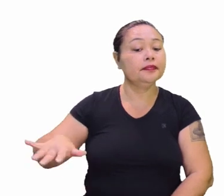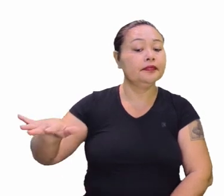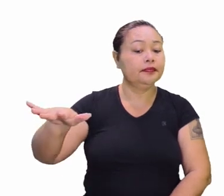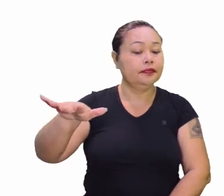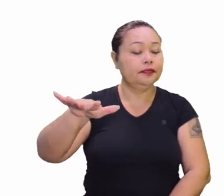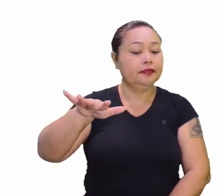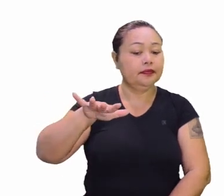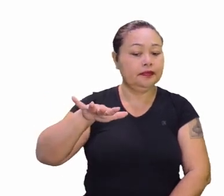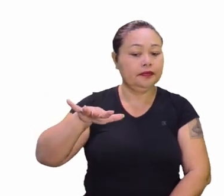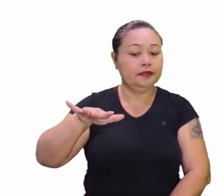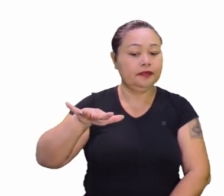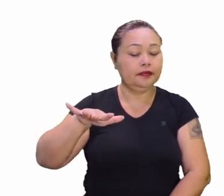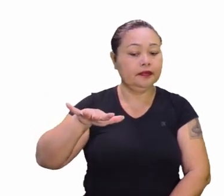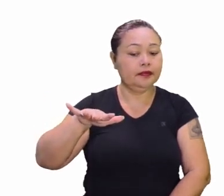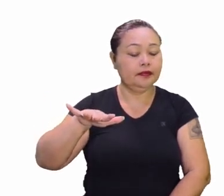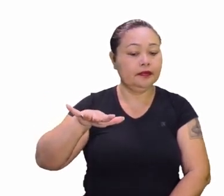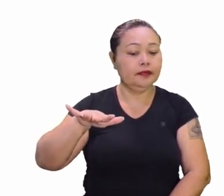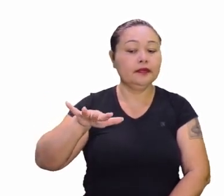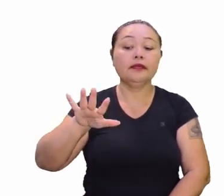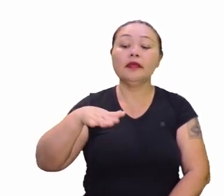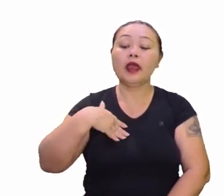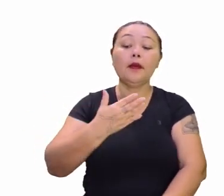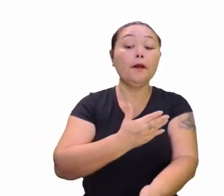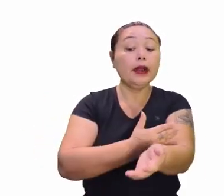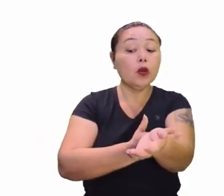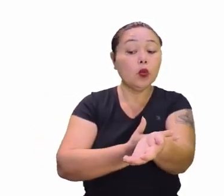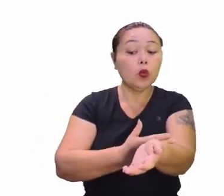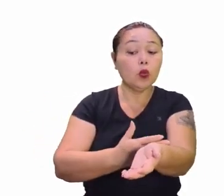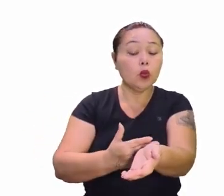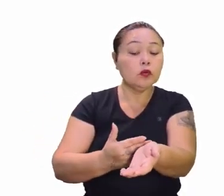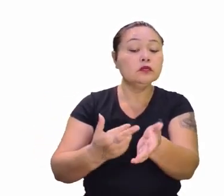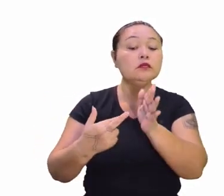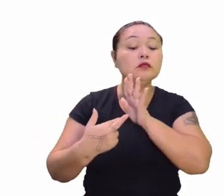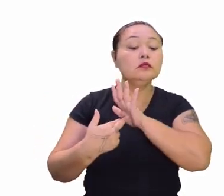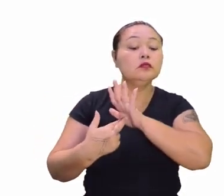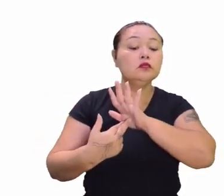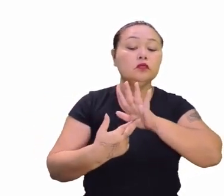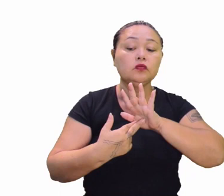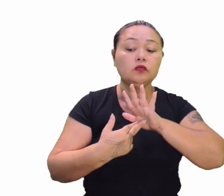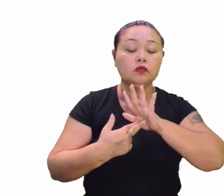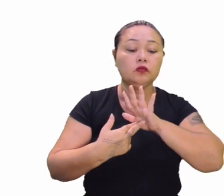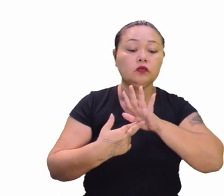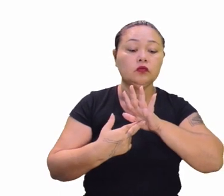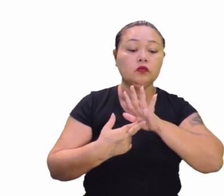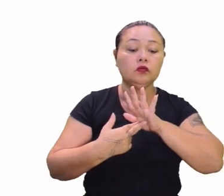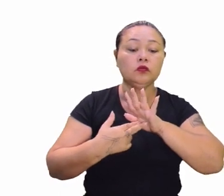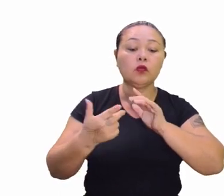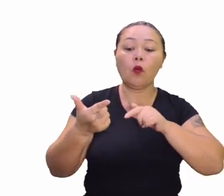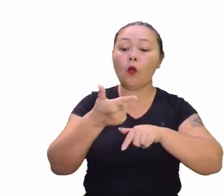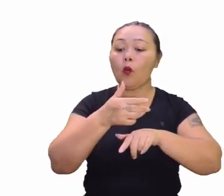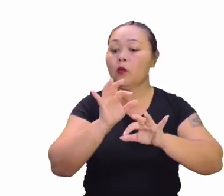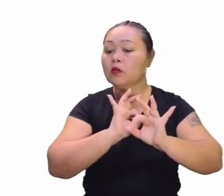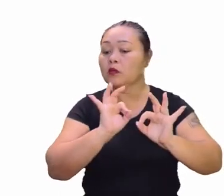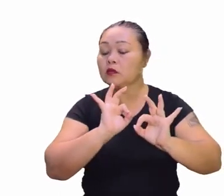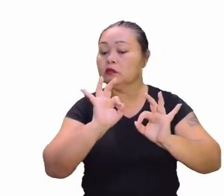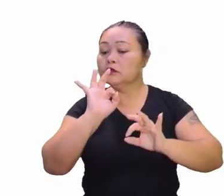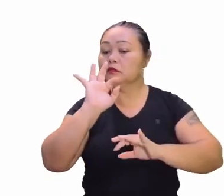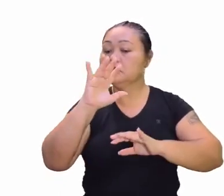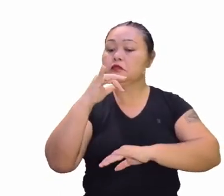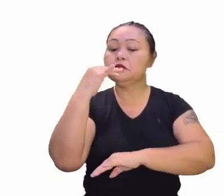Estas áreas que estão em branco representam as áreas não